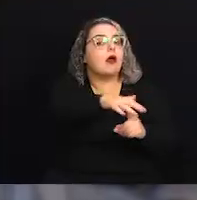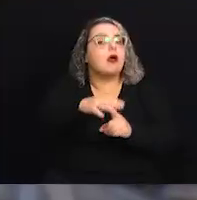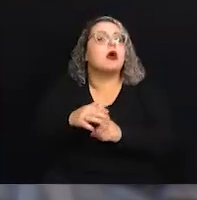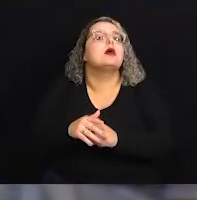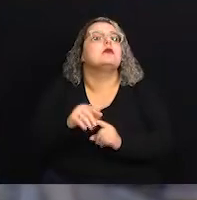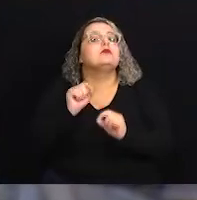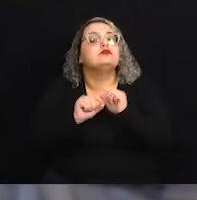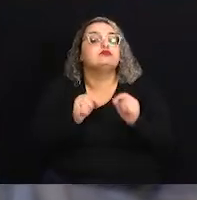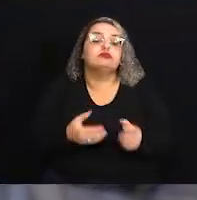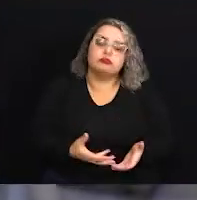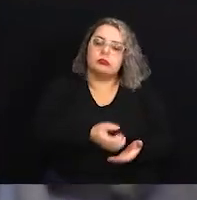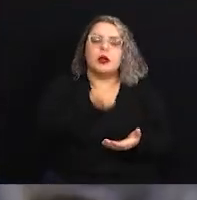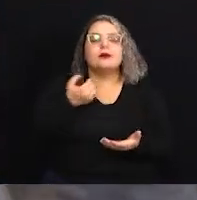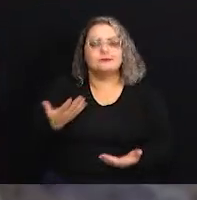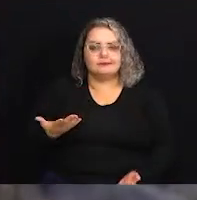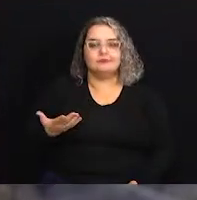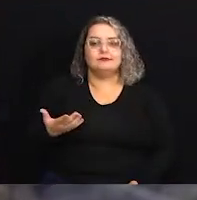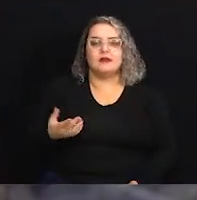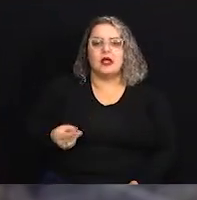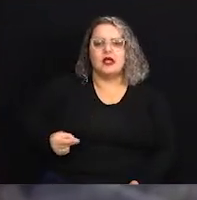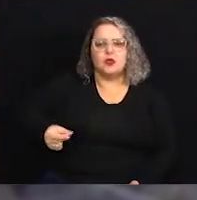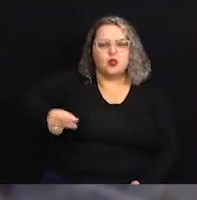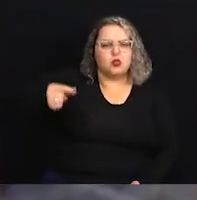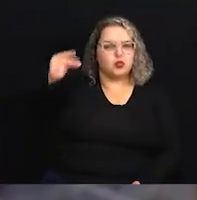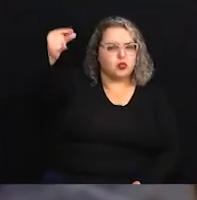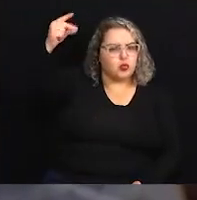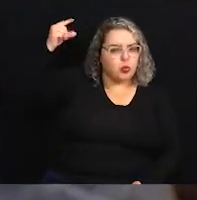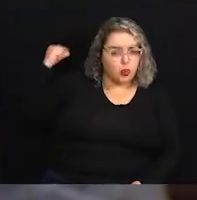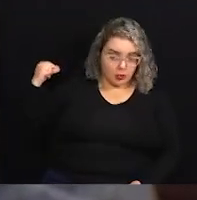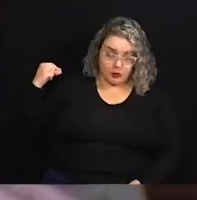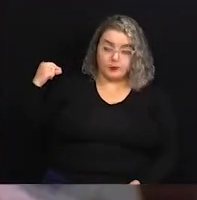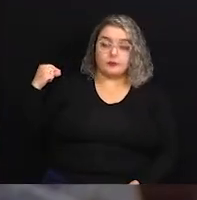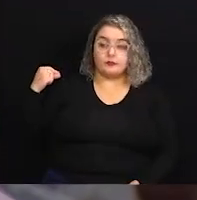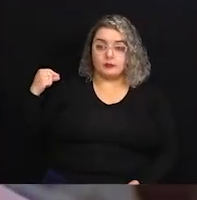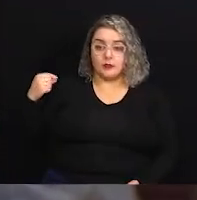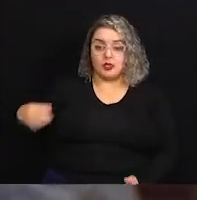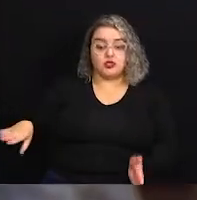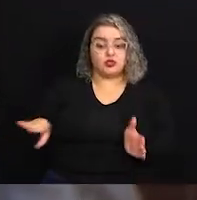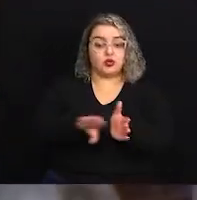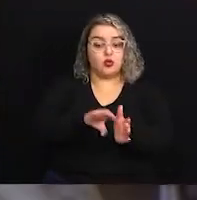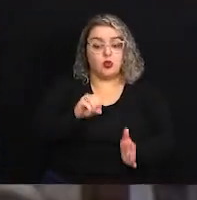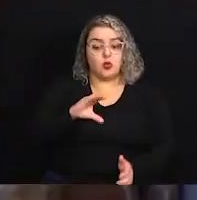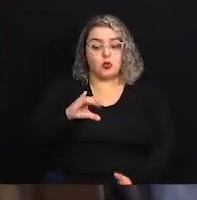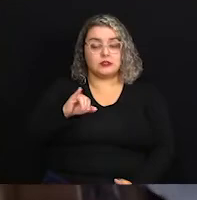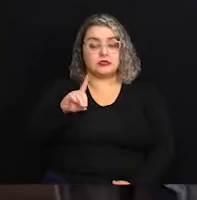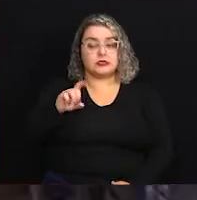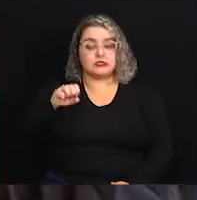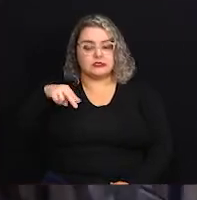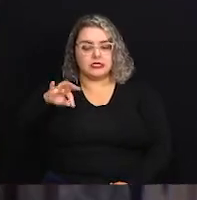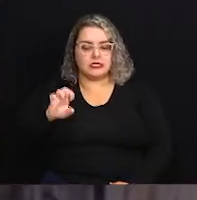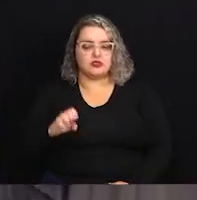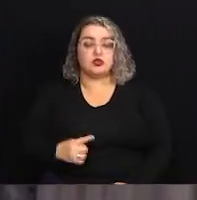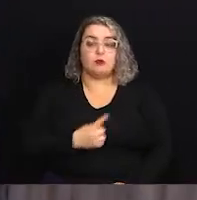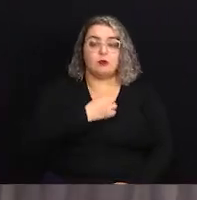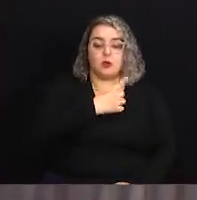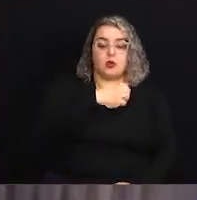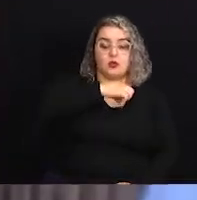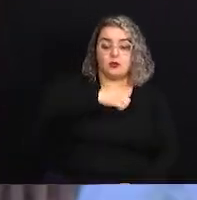terra. A compostagem existe há séculos, mas chegou ao Ocidente apenas na década